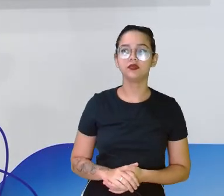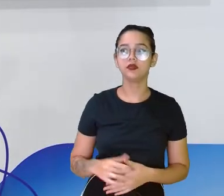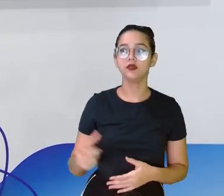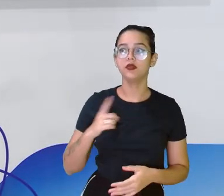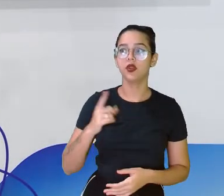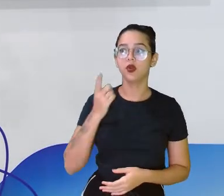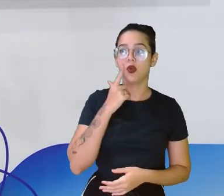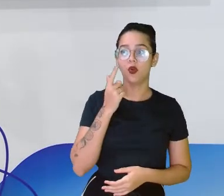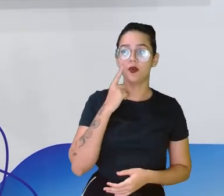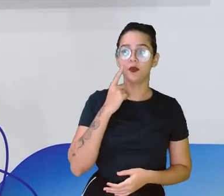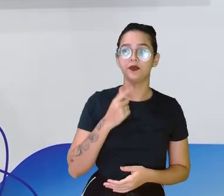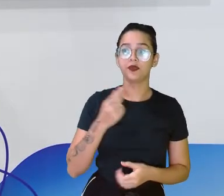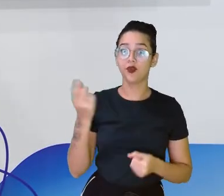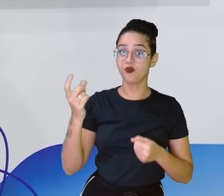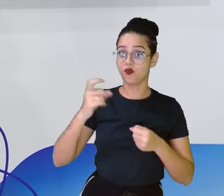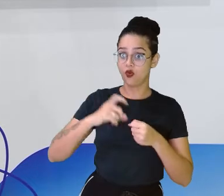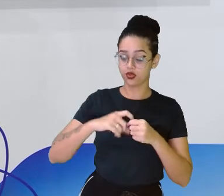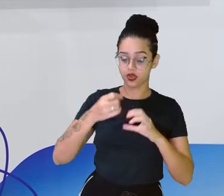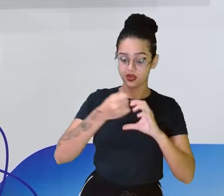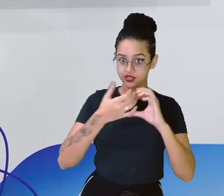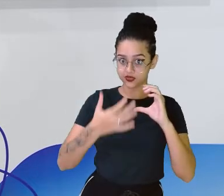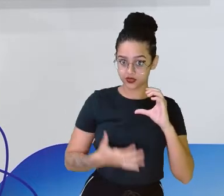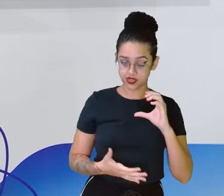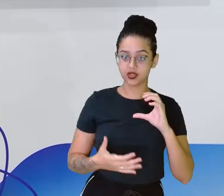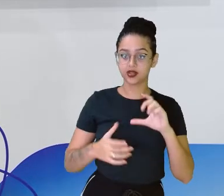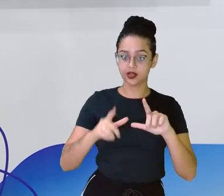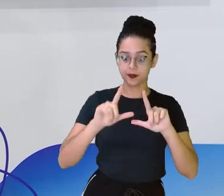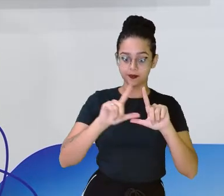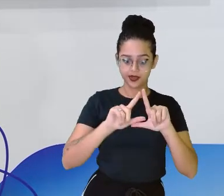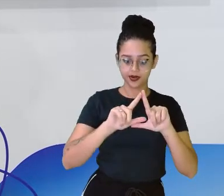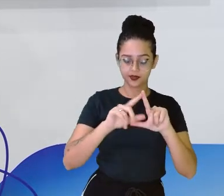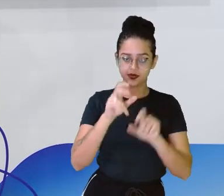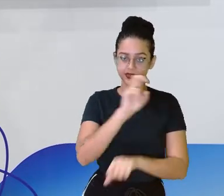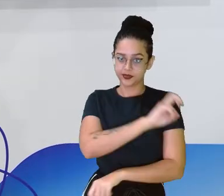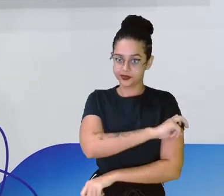por exemplo, aí voltando para a classificação das pirâmides,